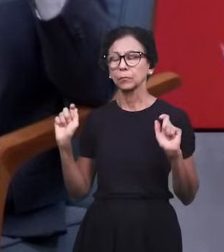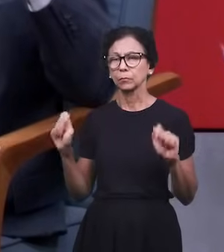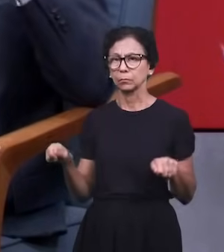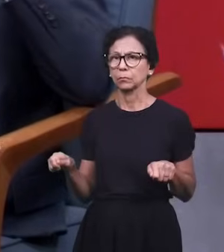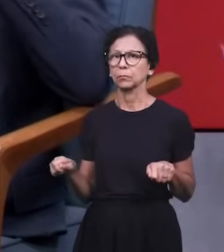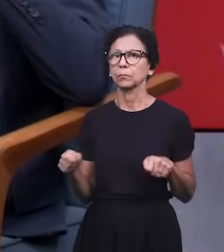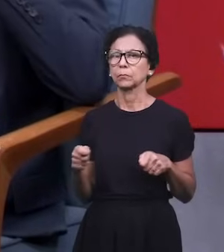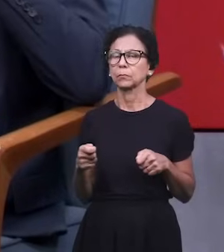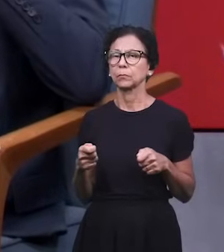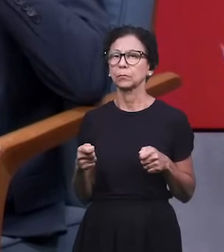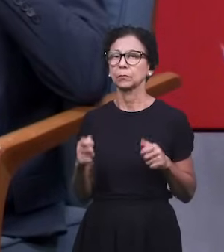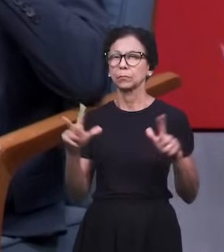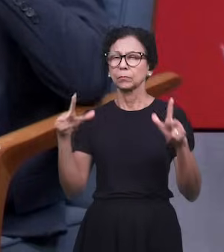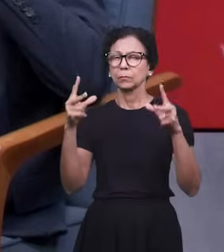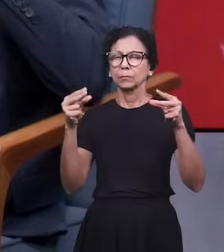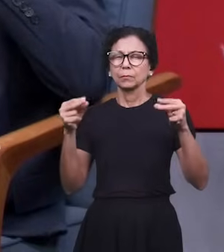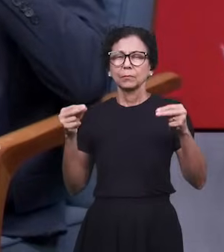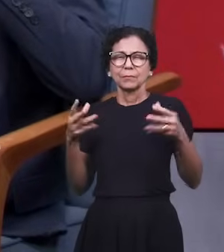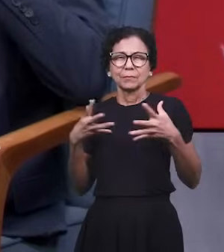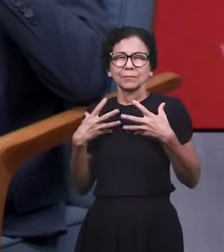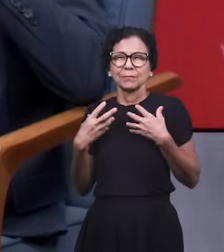que Naamã recebeu.